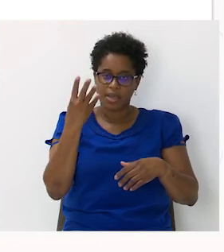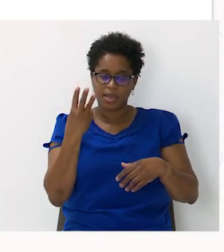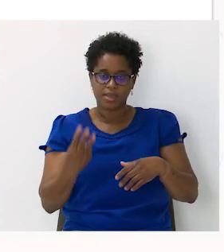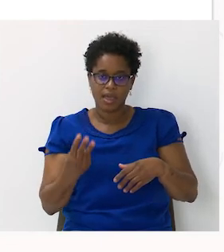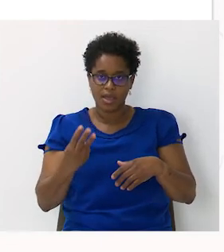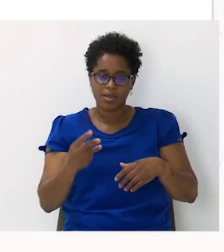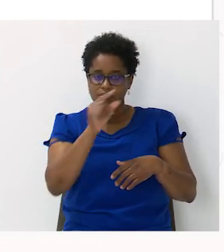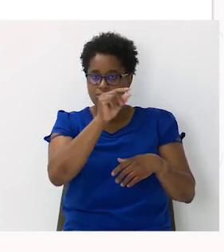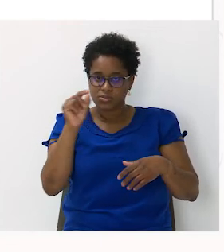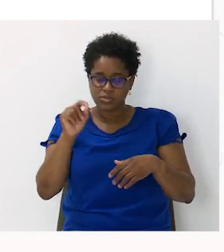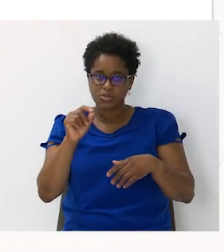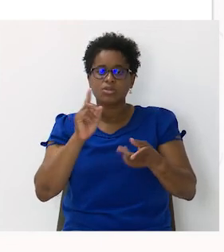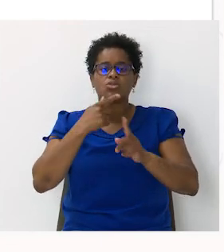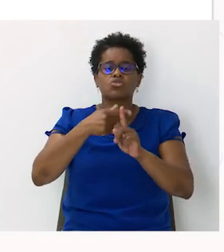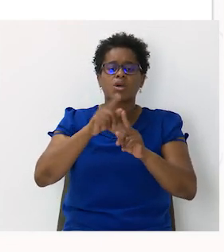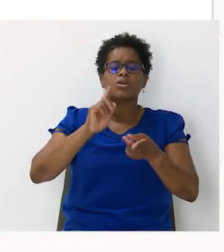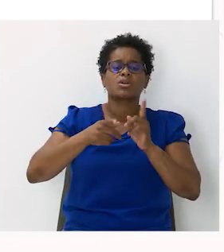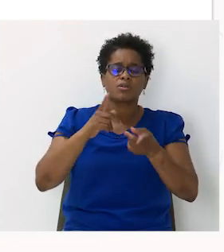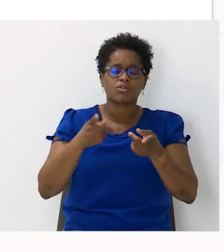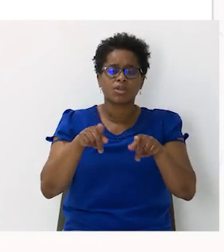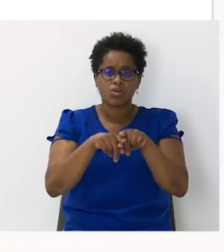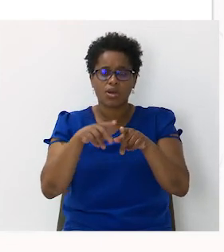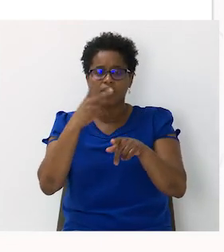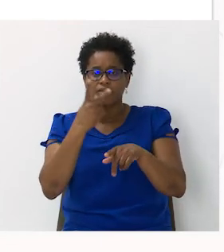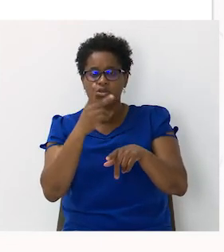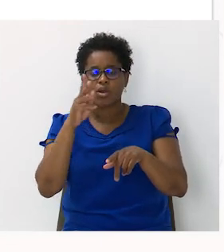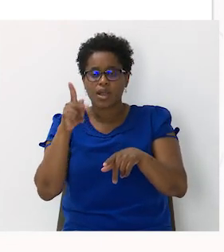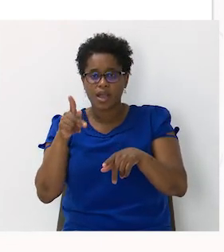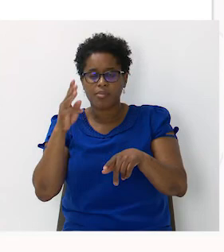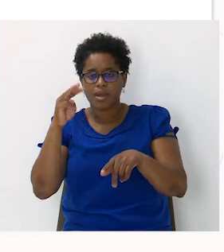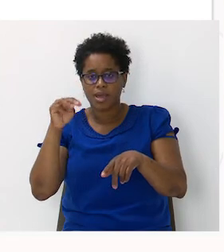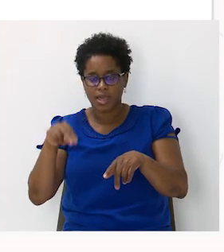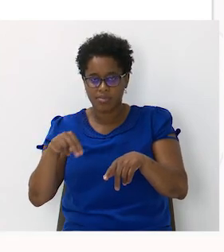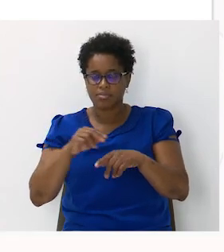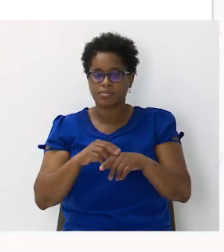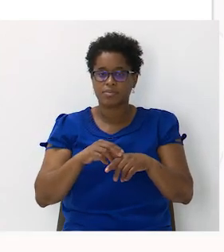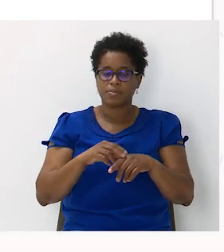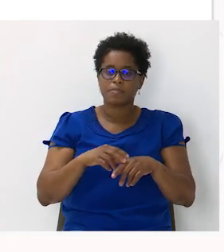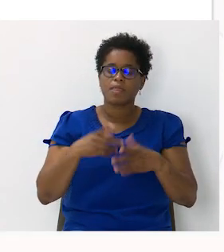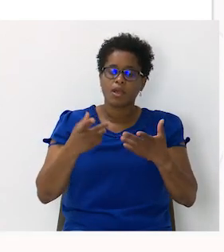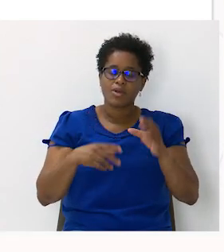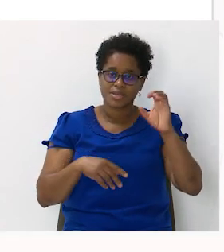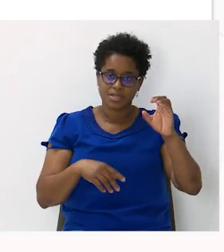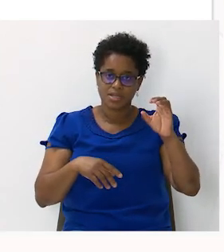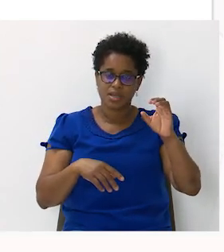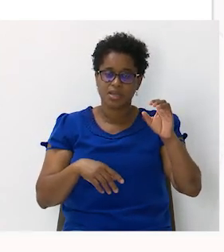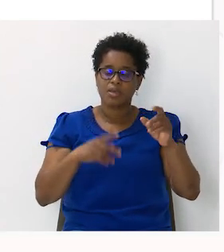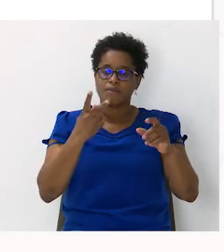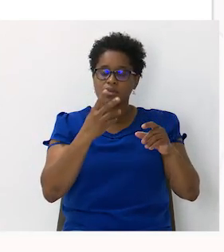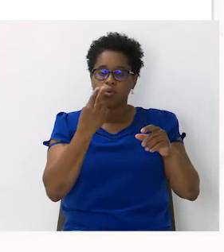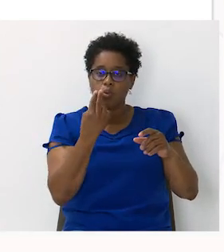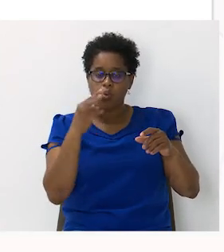dar KM, vetor KM. A linha C, vetor UM, somando